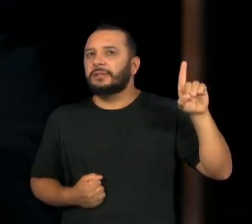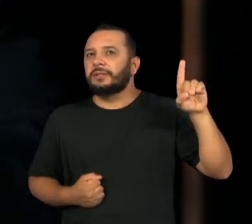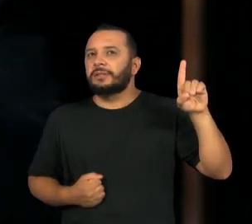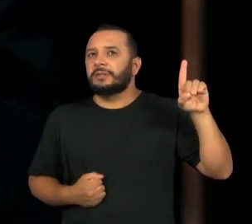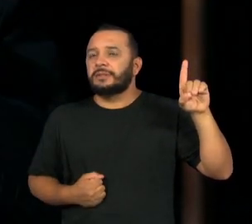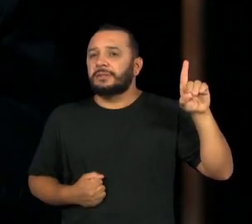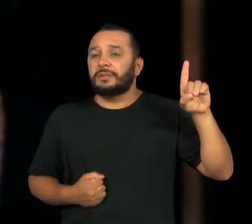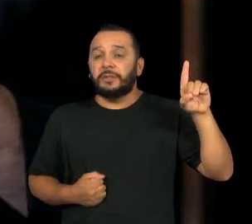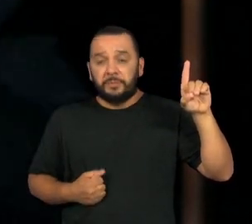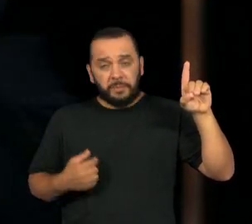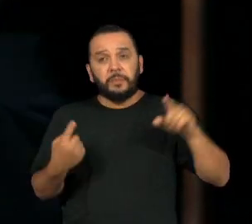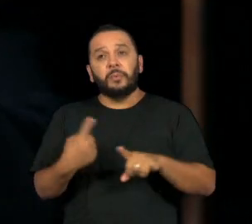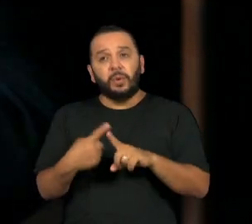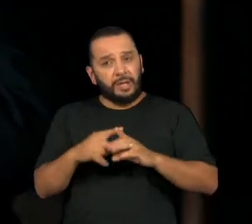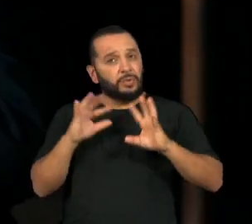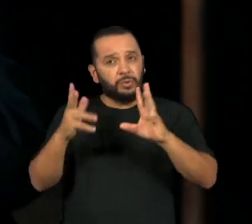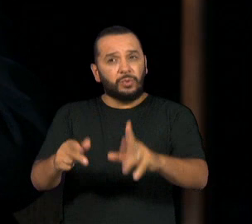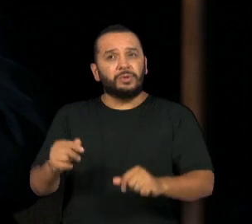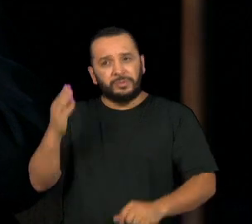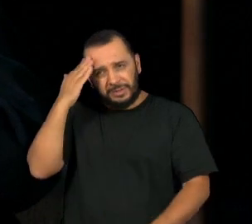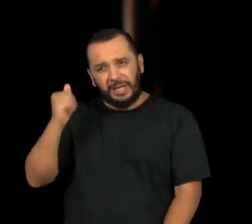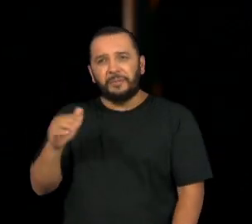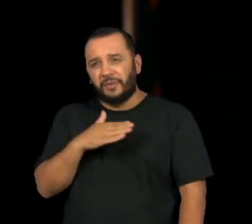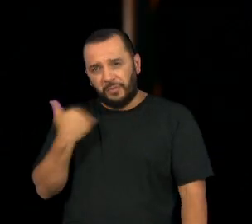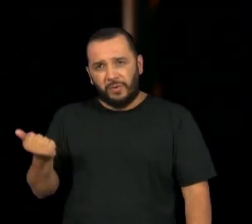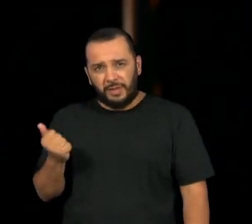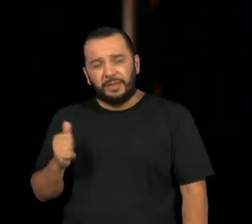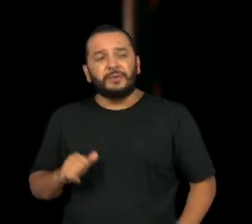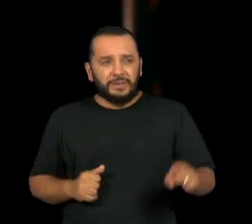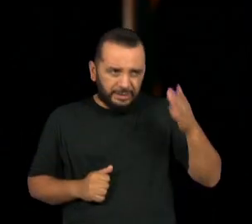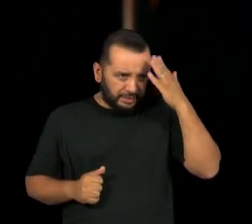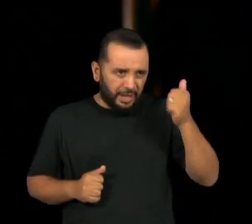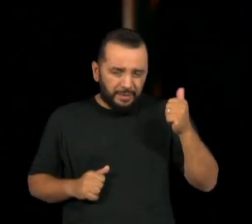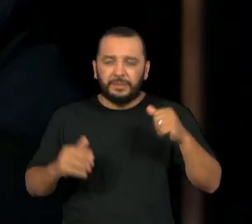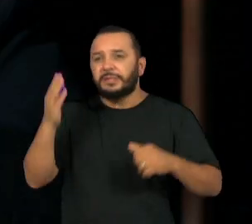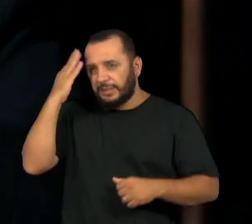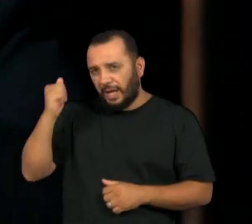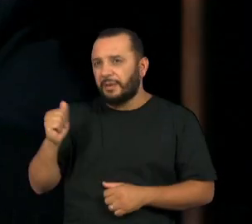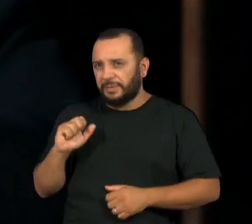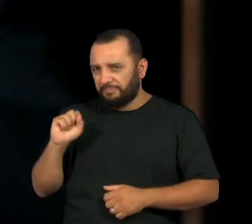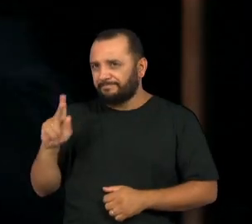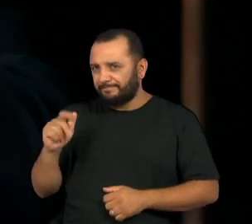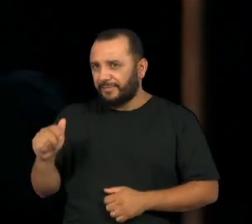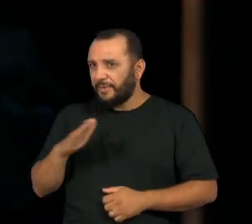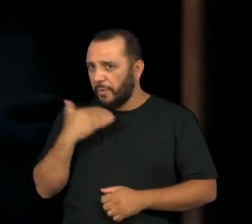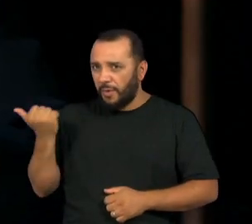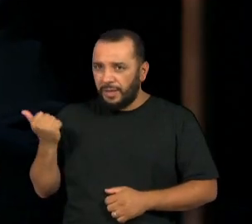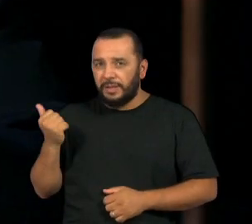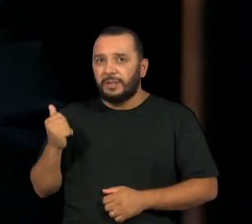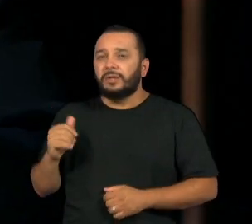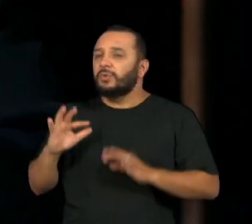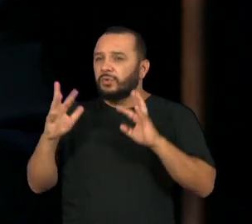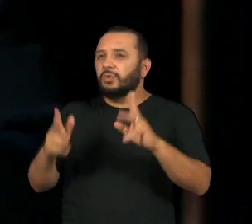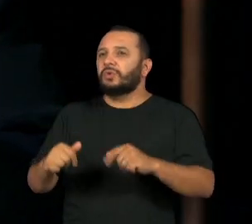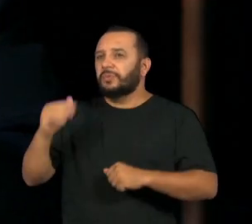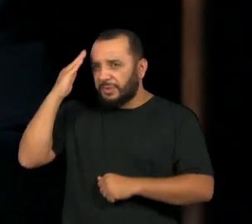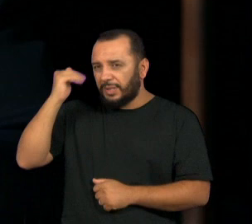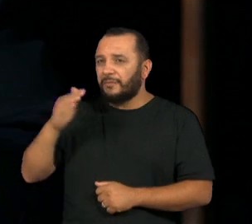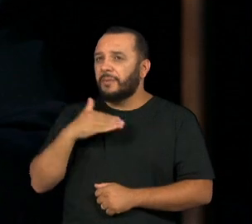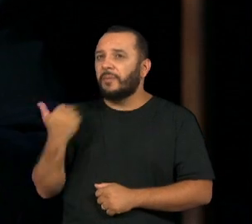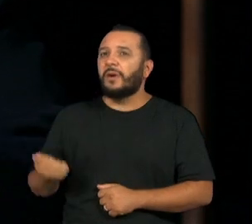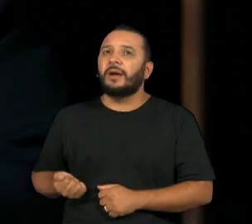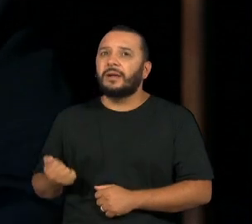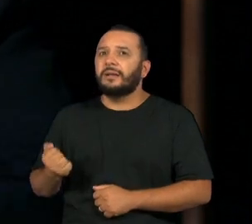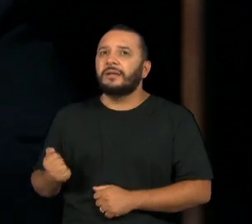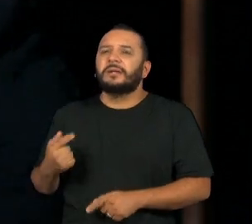Porque todo mundo sabe que vai morrer. Você sabe que você vai morrer, né? Sim. Eu vou morrer também. Sim. Todo mundo sabe que vai morrer.